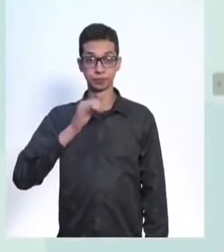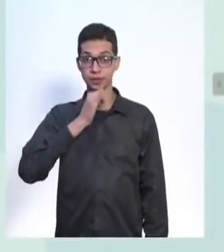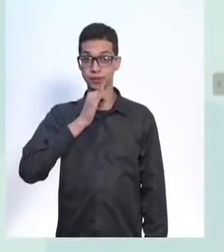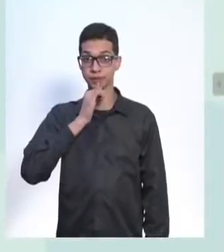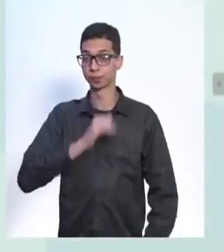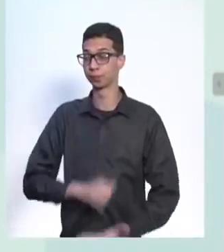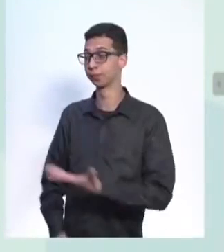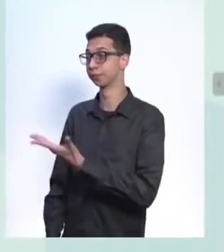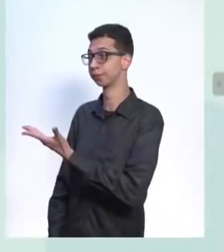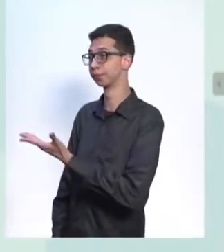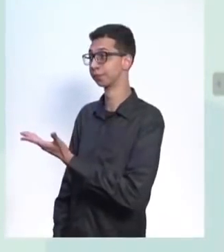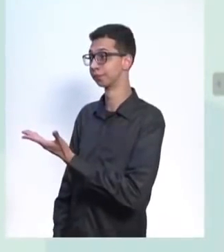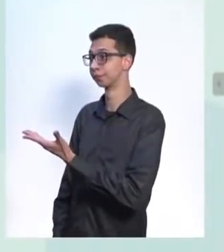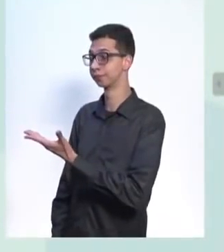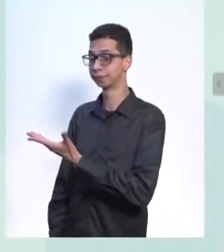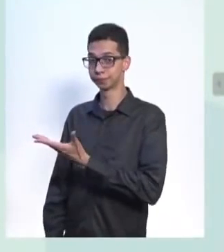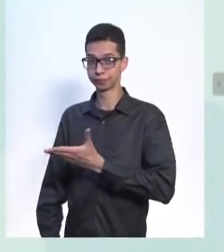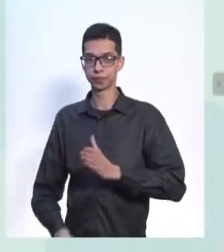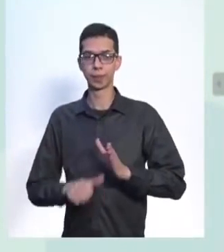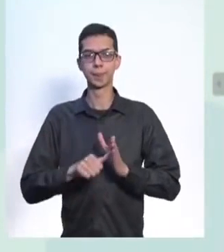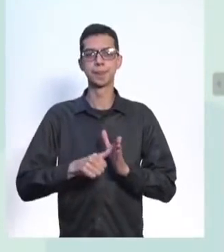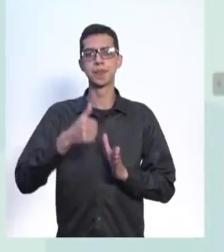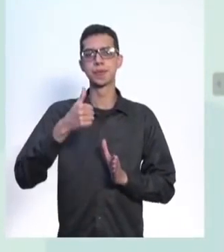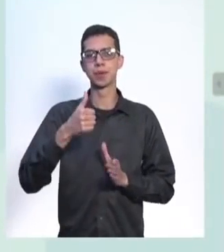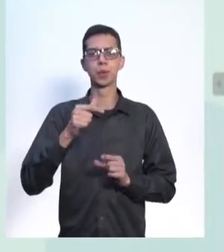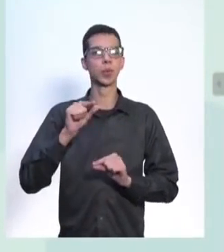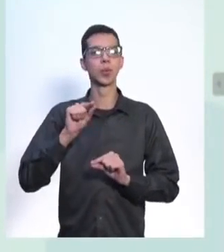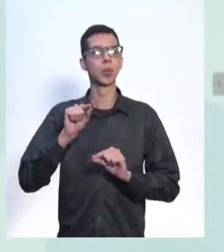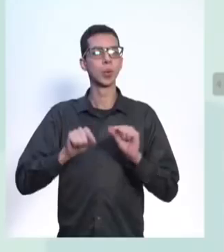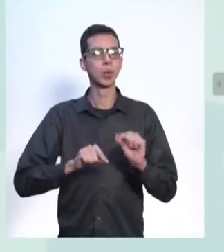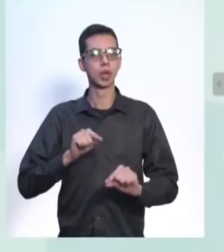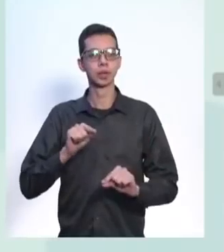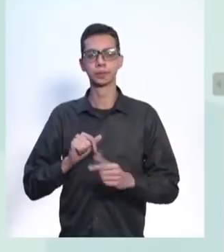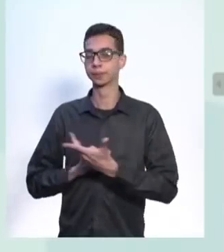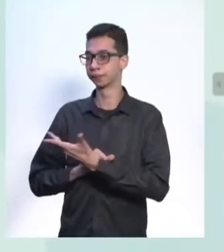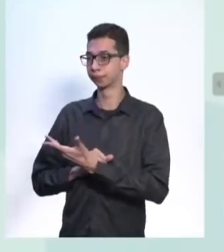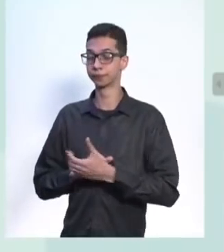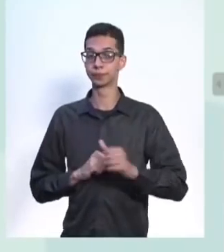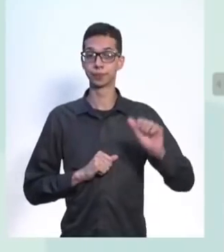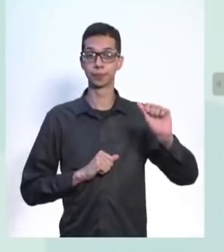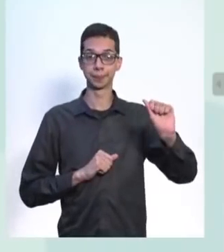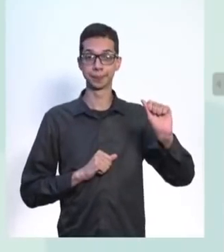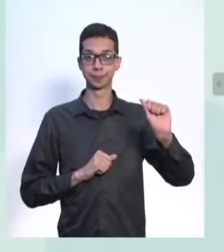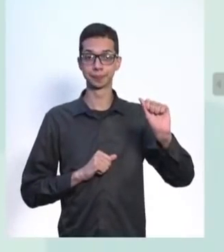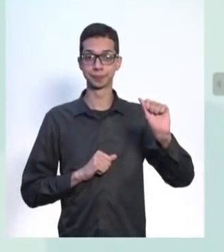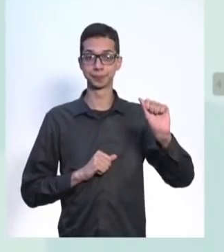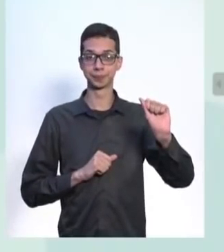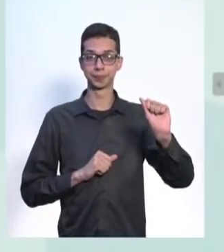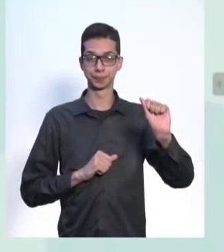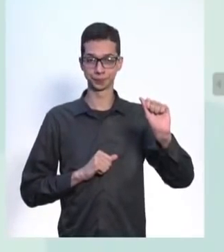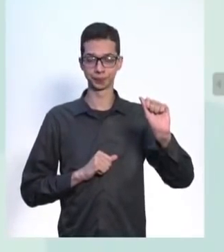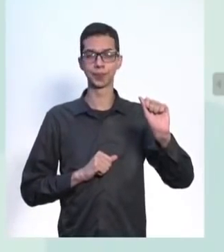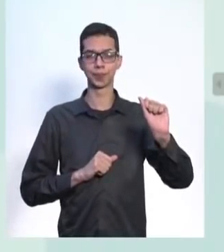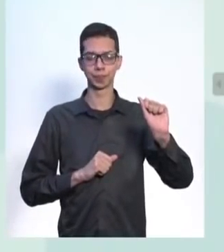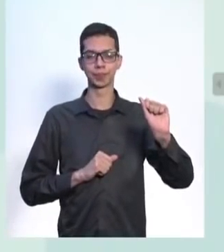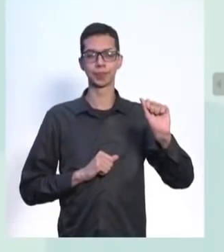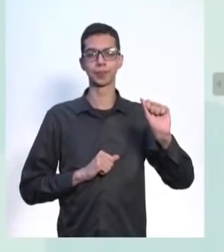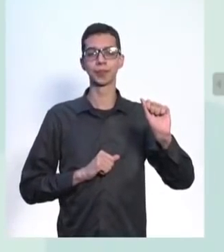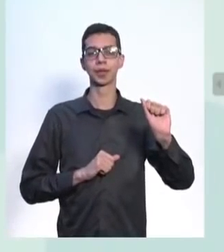exemplos. No primeiro caso é quando o a, que é quem acompanha x ao quadrado, é um